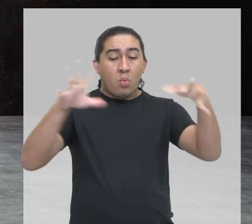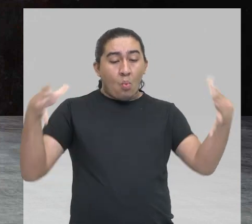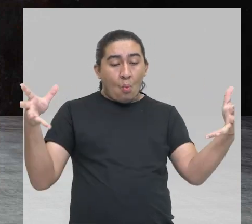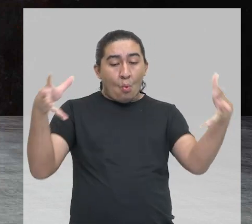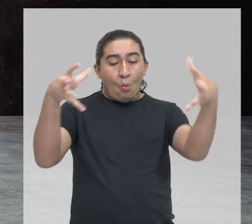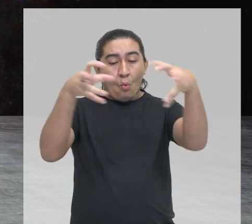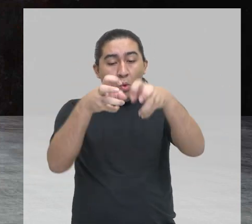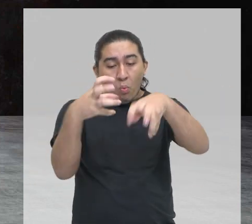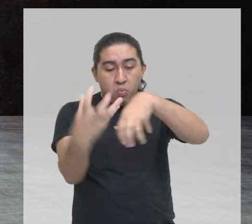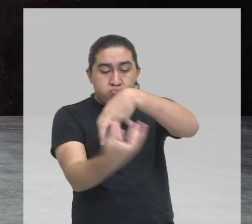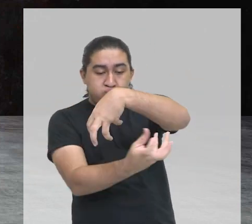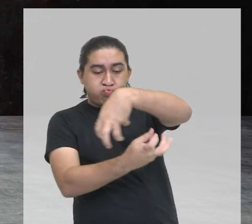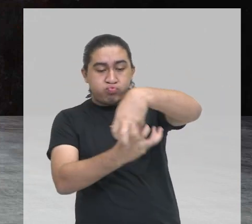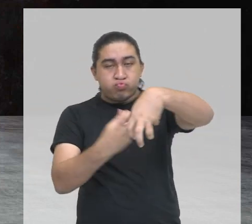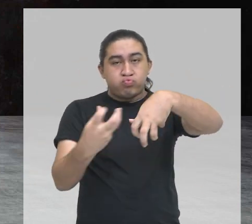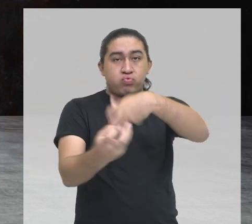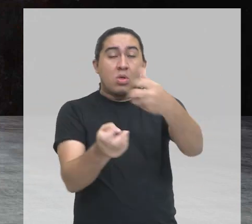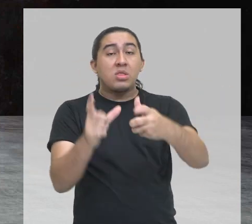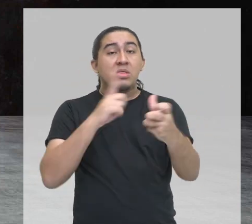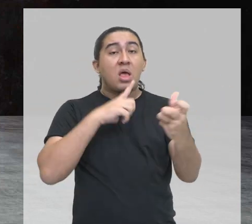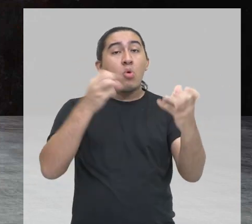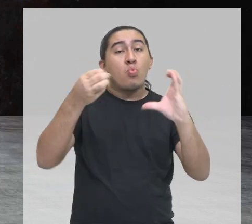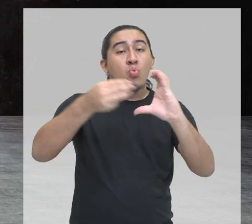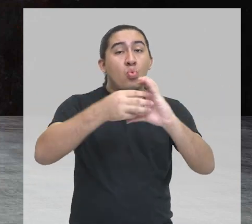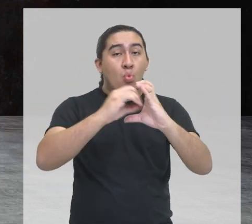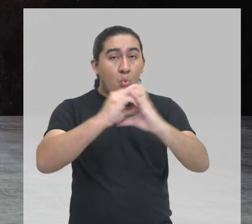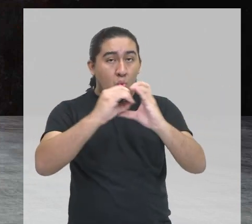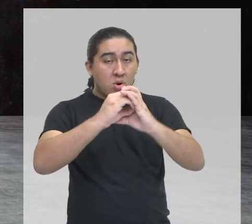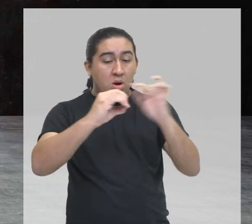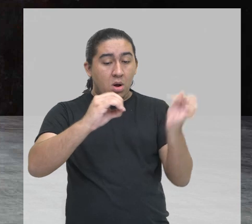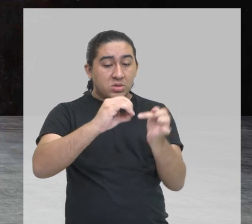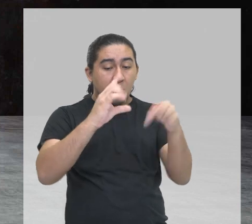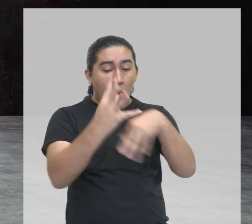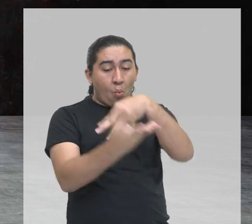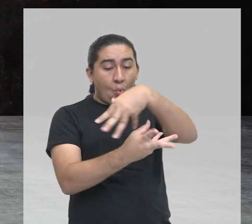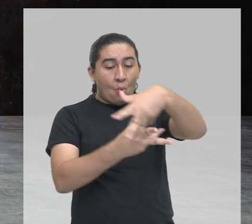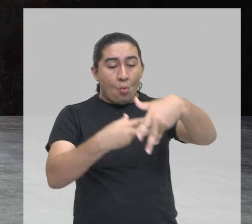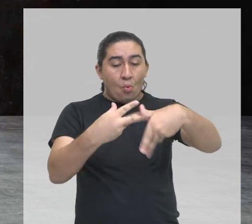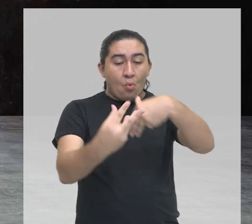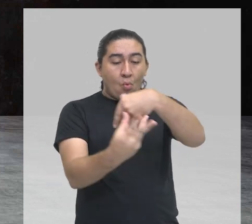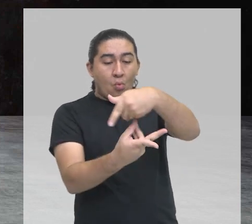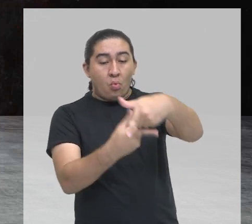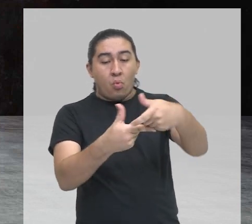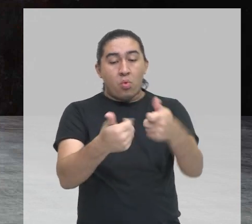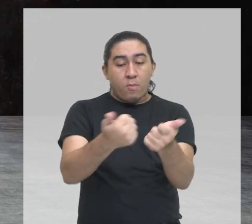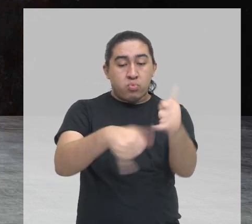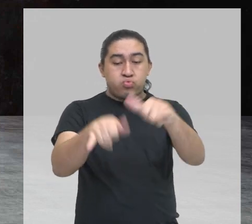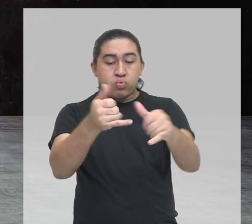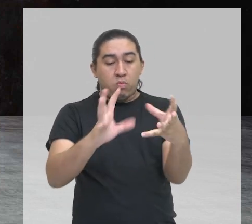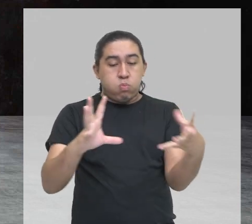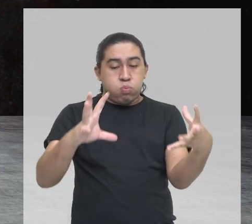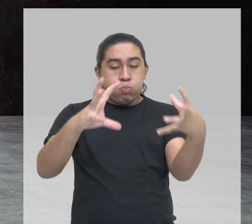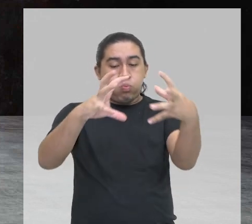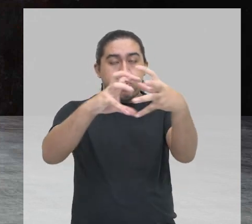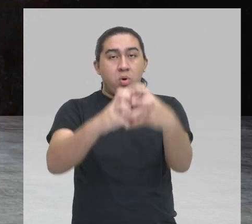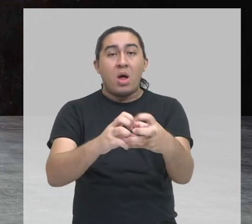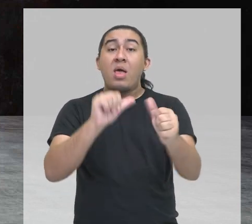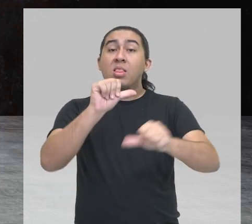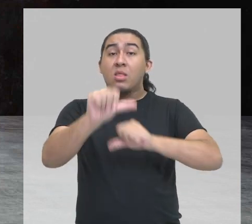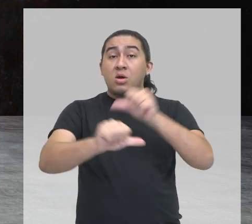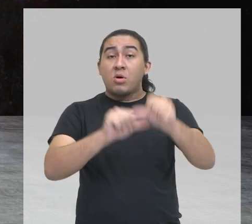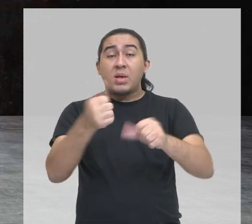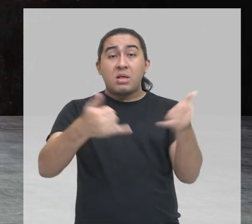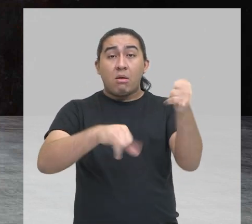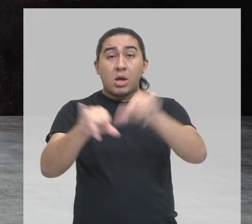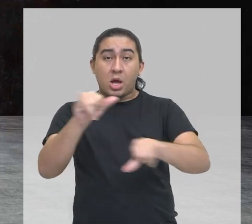é iniciada ali no núcleo, onde posteriormente vai se formar um núcleo verdadeiro. E aí começa uma transformação de alguns